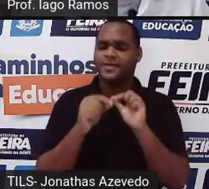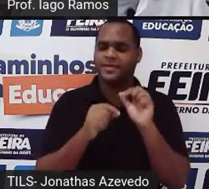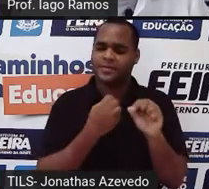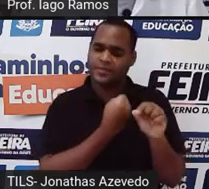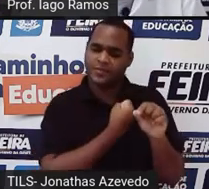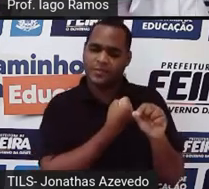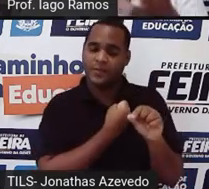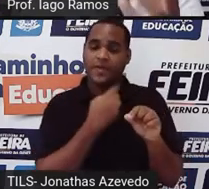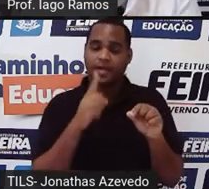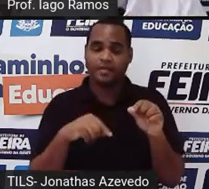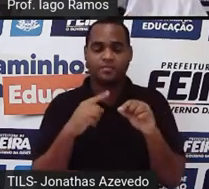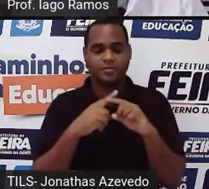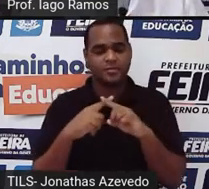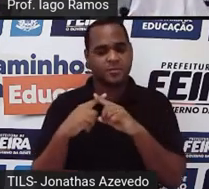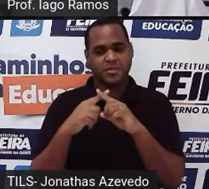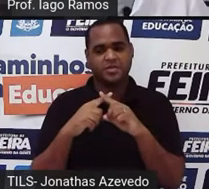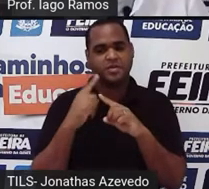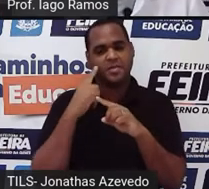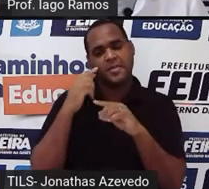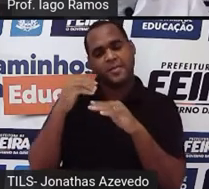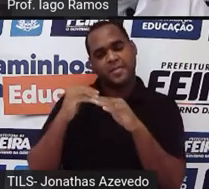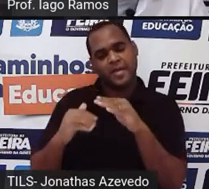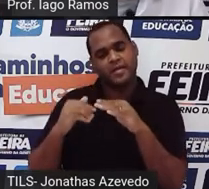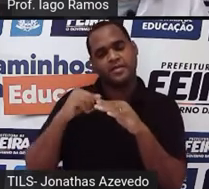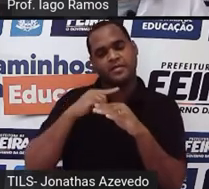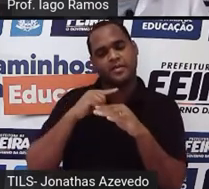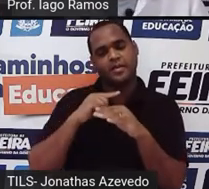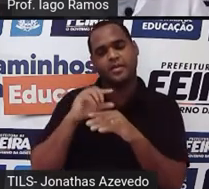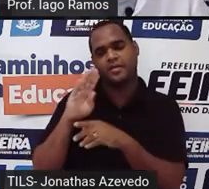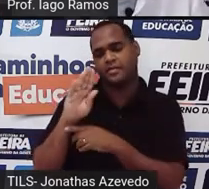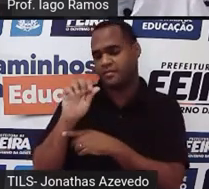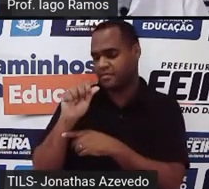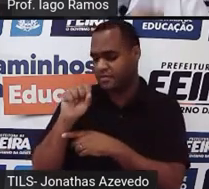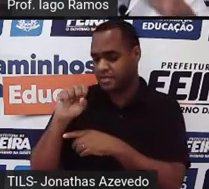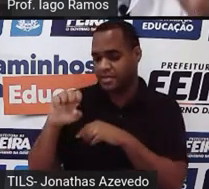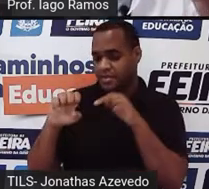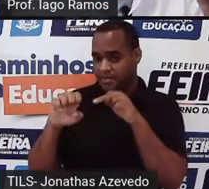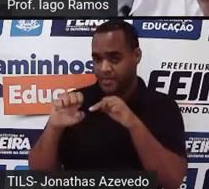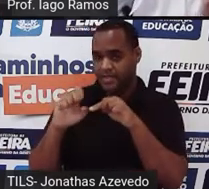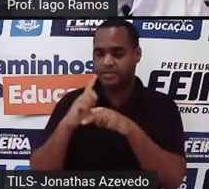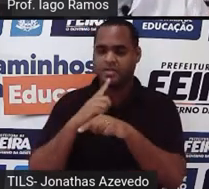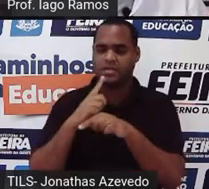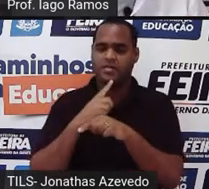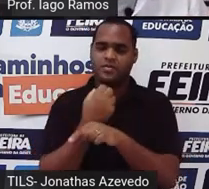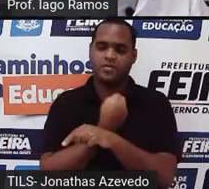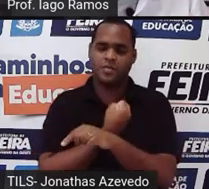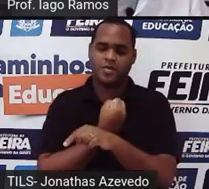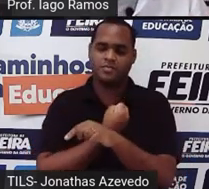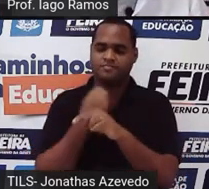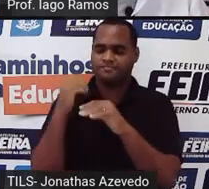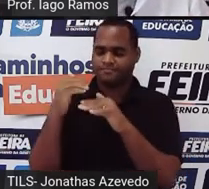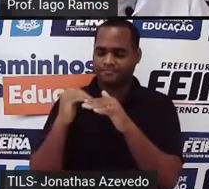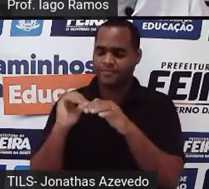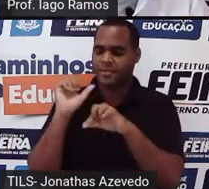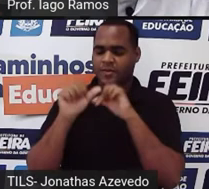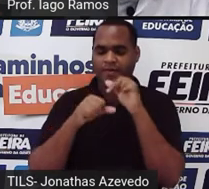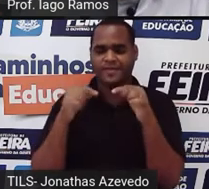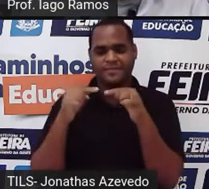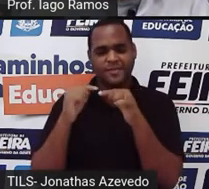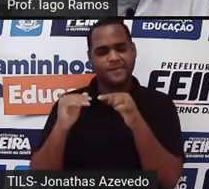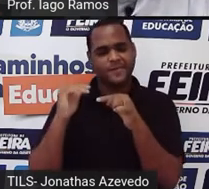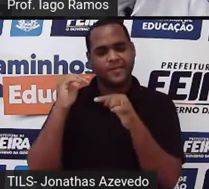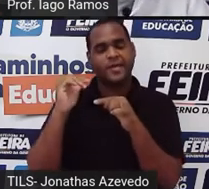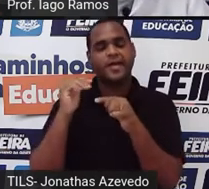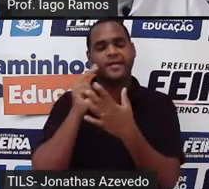que está multiplicado a gente escreve embaixo, é chamado de base, e vai um númerozinho em cima dele, que diz